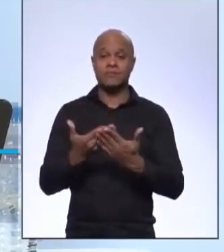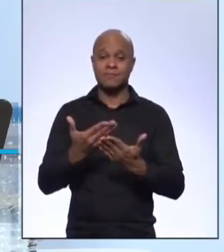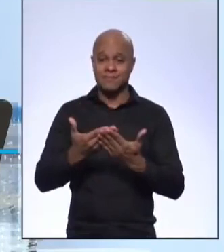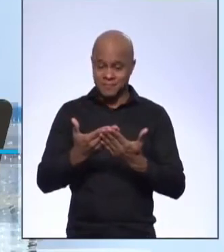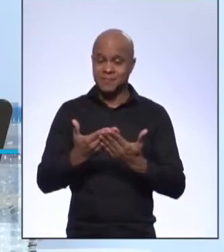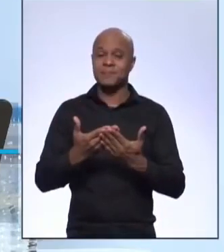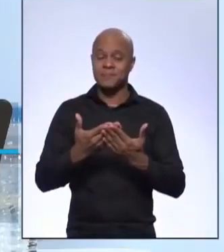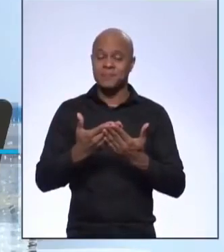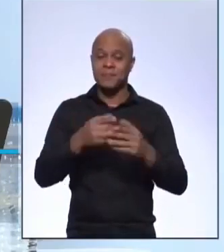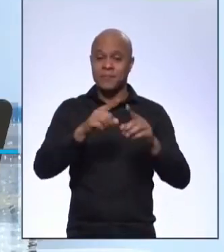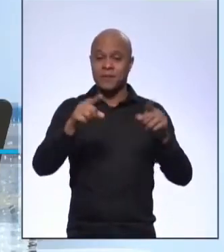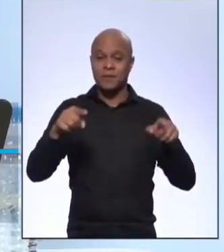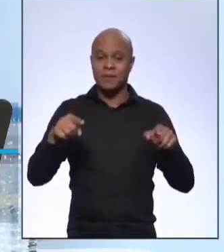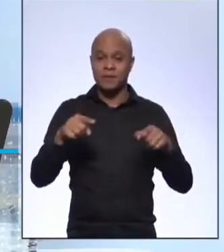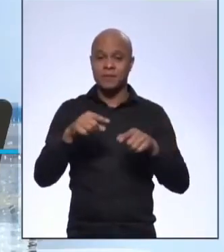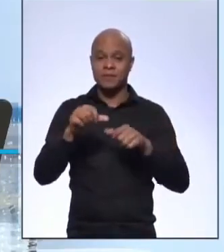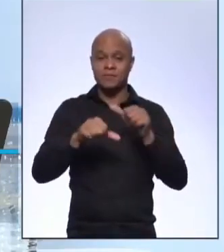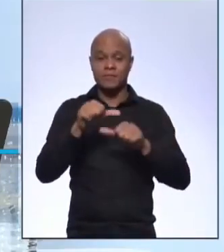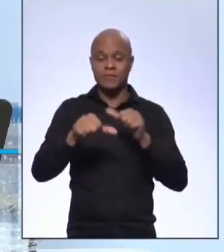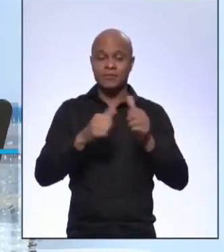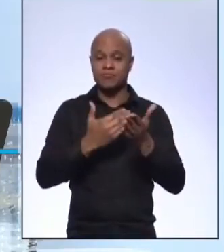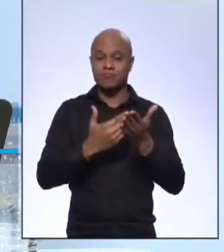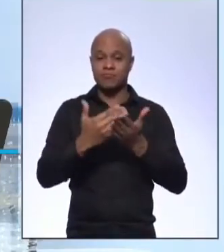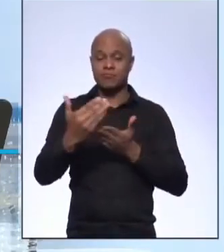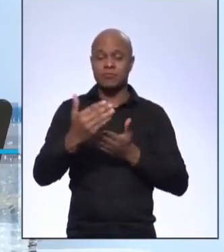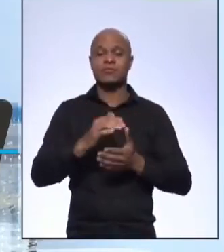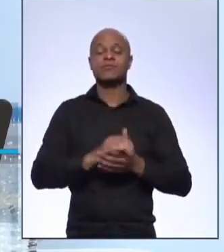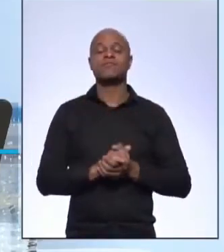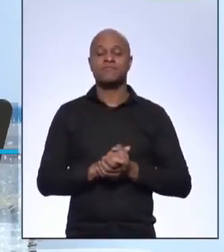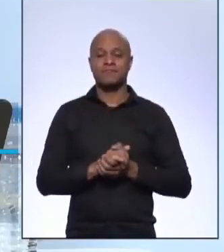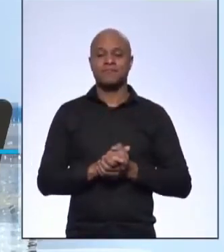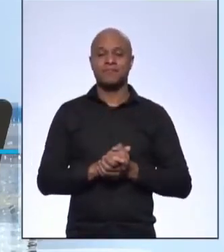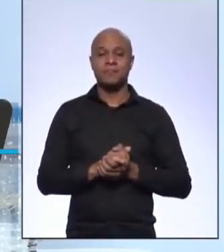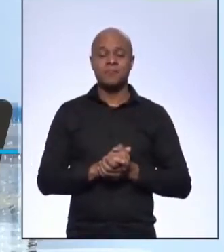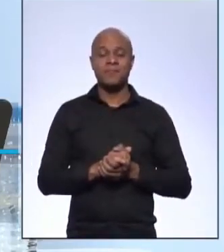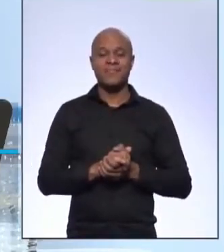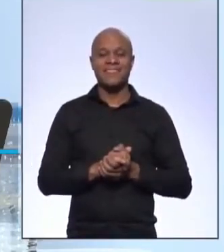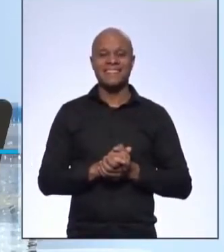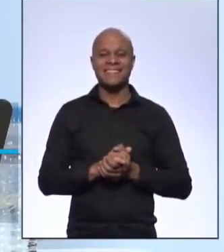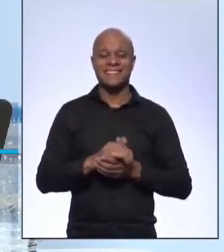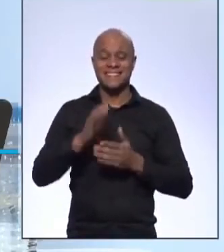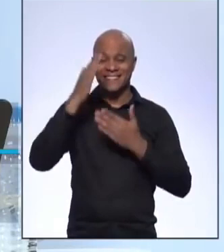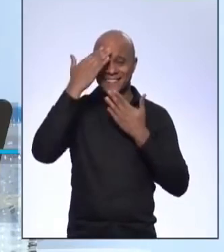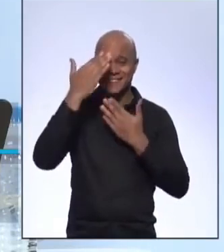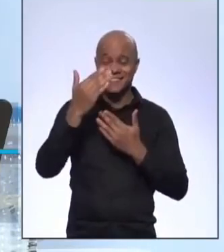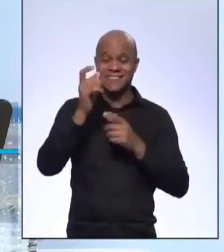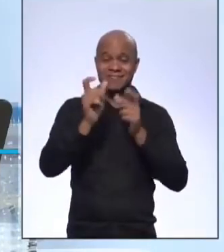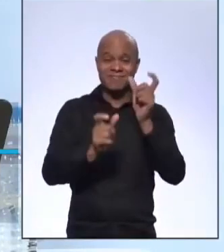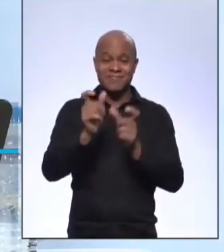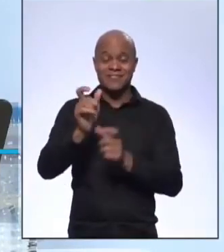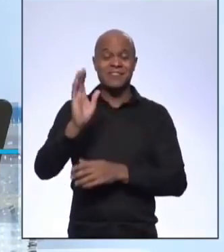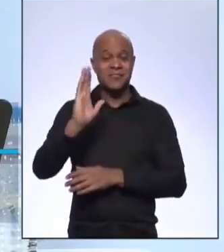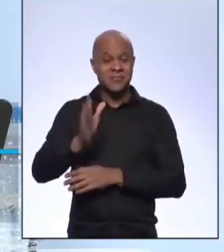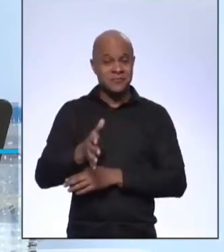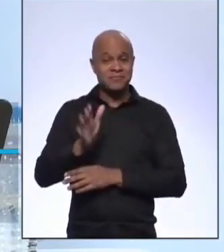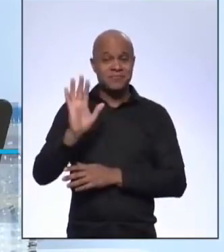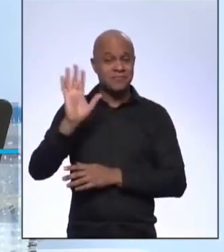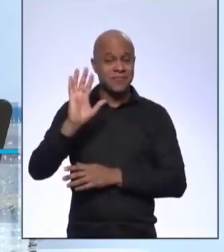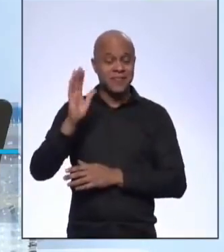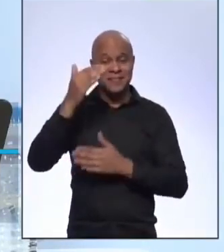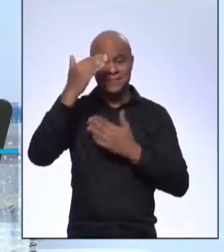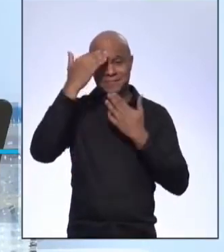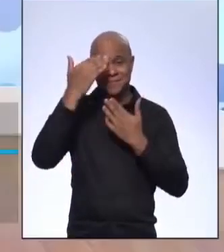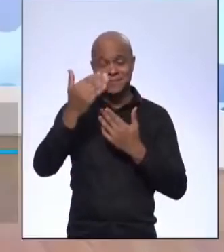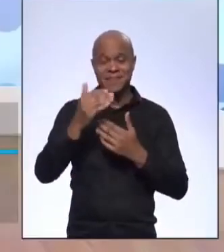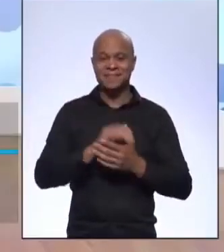transformações territoriais, mas a partir do Oriente Médio. Então, fica o nosso agradecimento, eu já me despeço por aqui. Muito